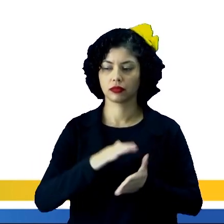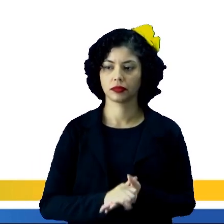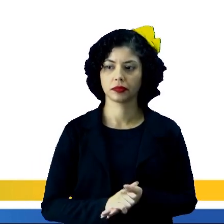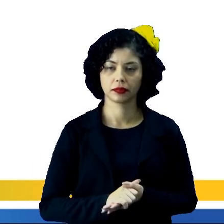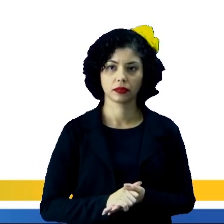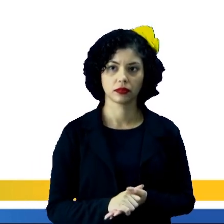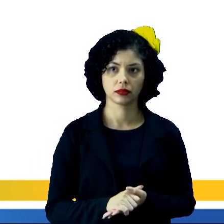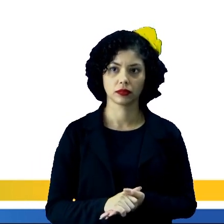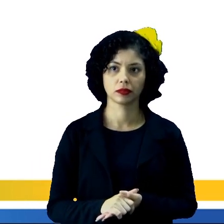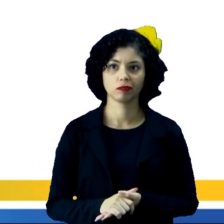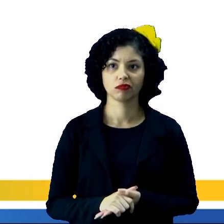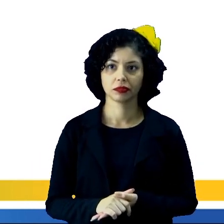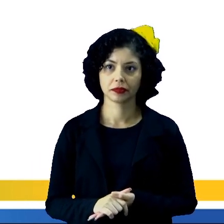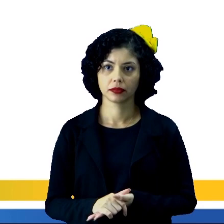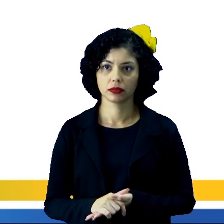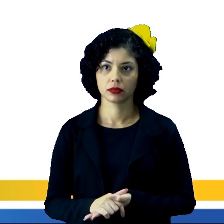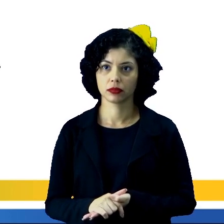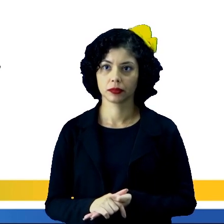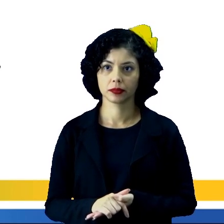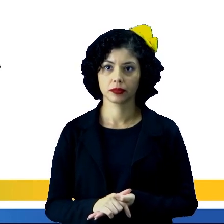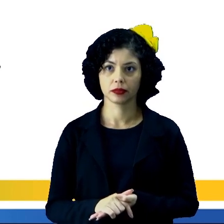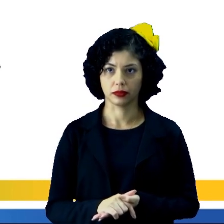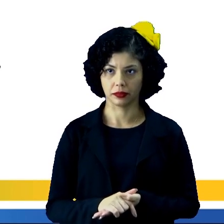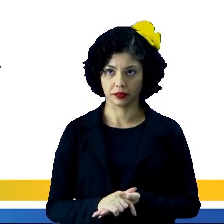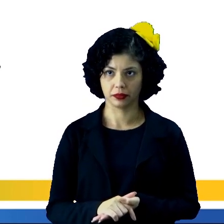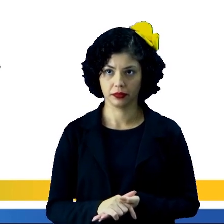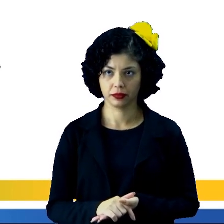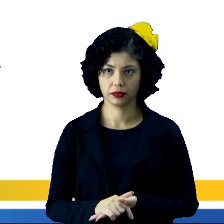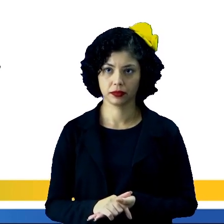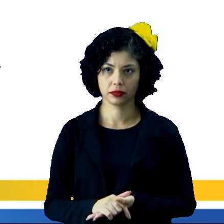Agora vamos aos nossos exercícios.